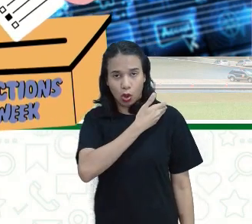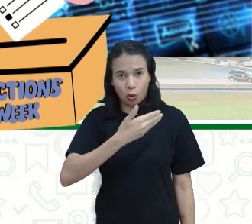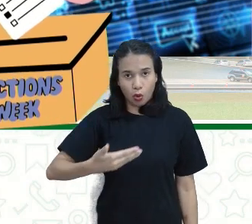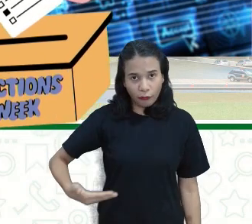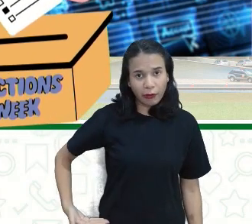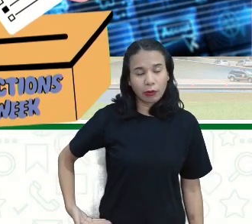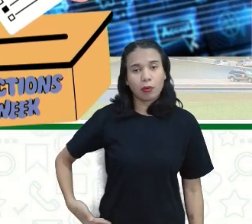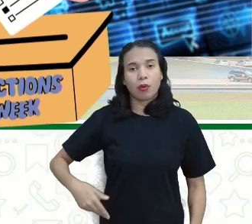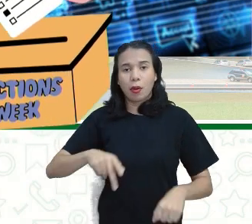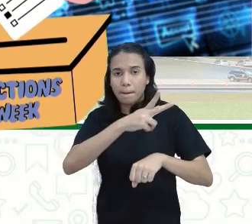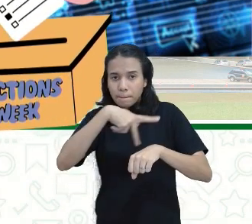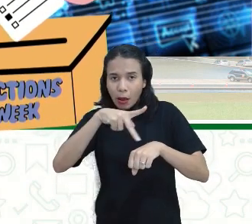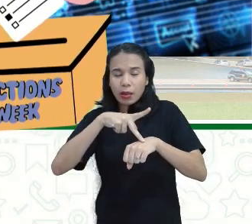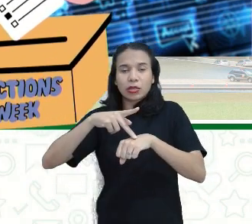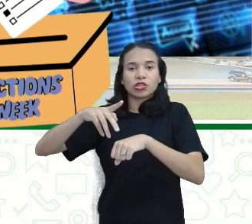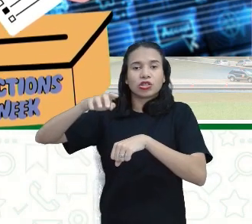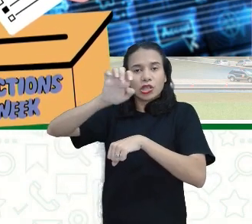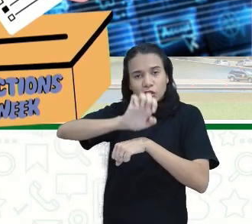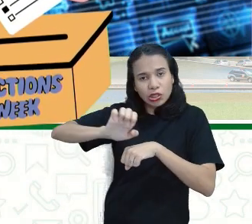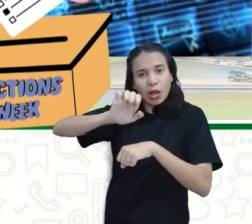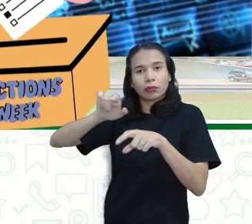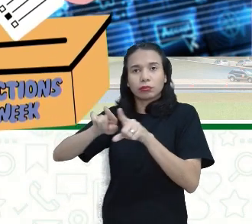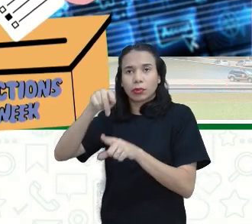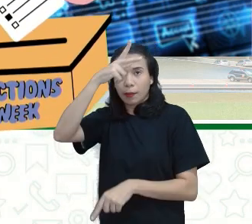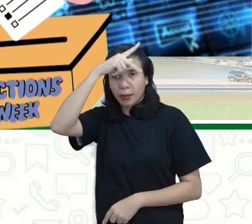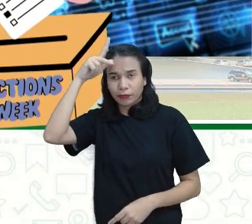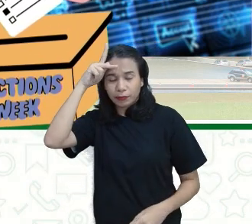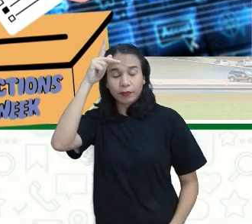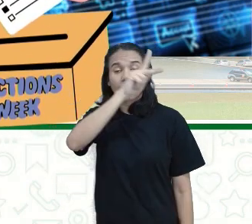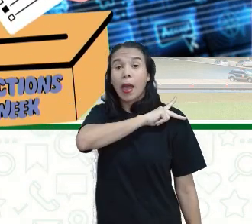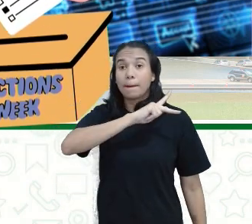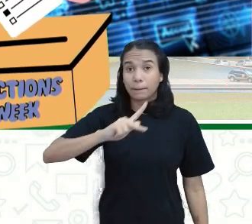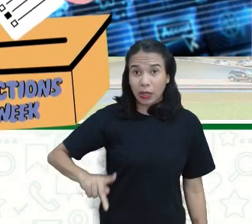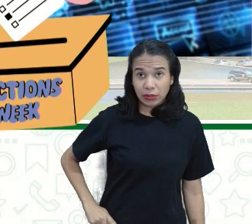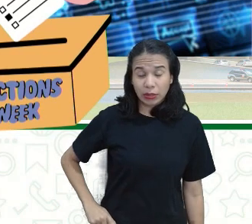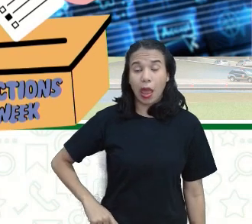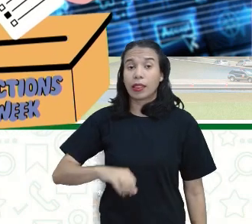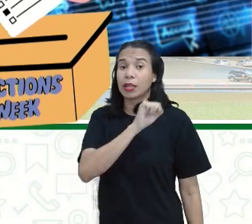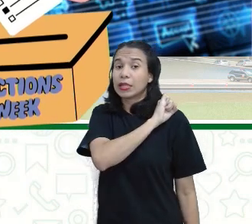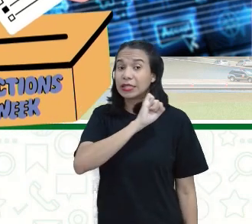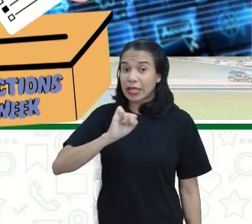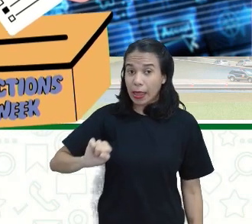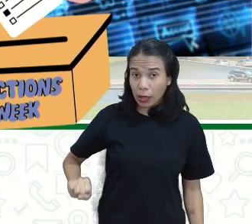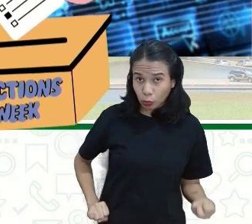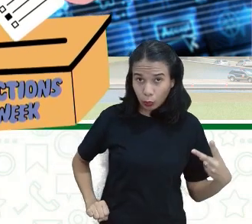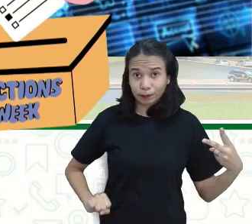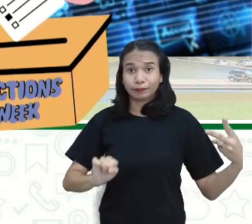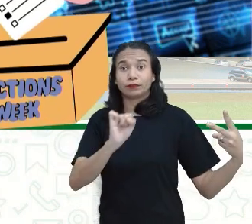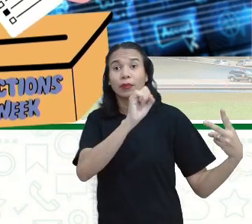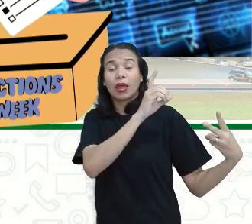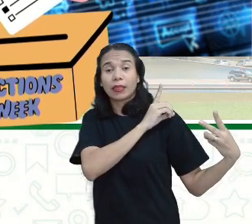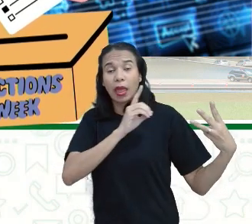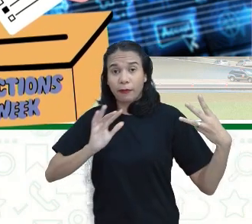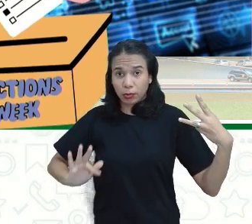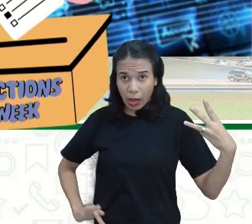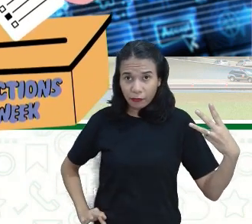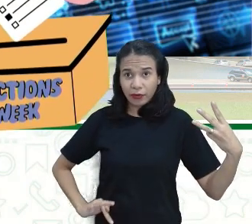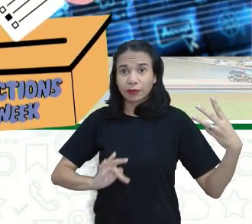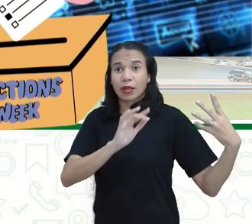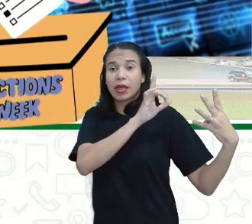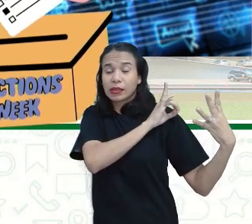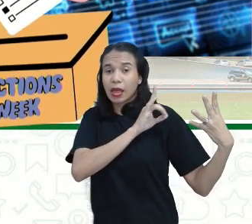os estados e os municípios. Então, gente escolhe o presidente da República, senadores, deputados federais,